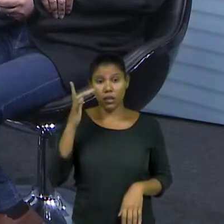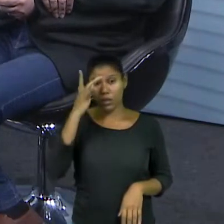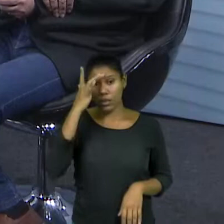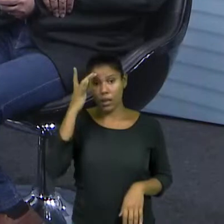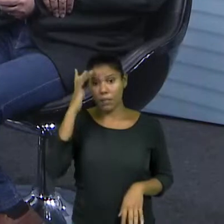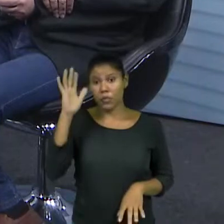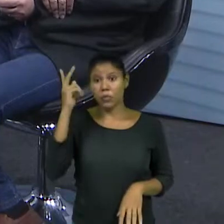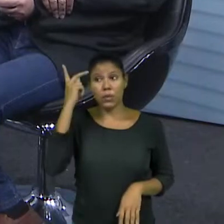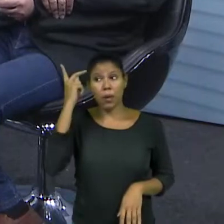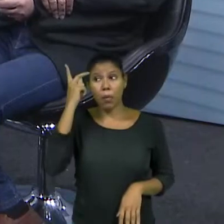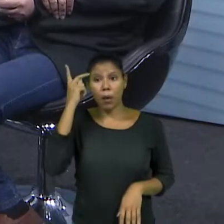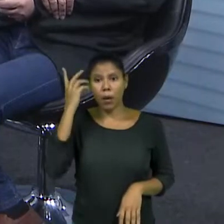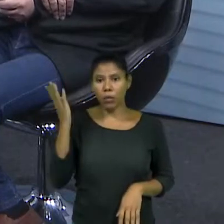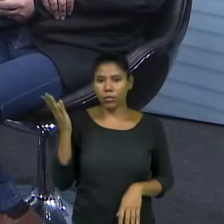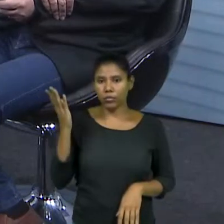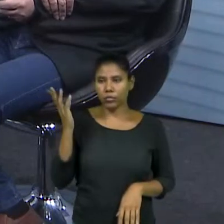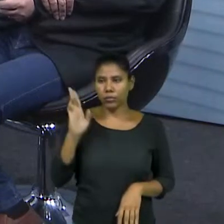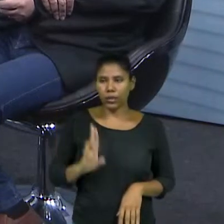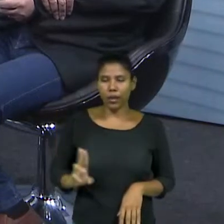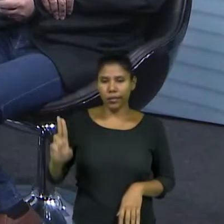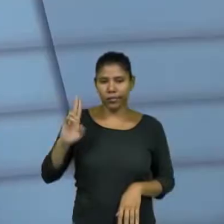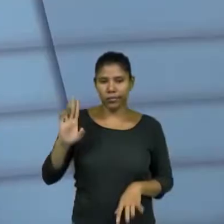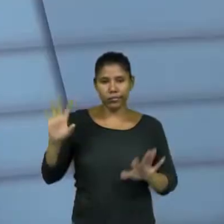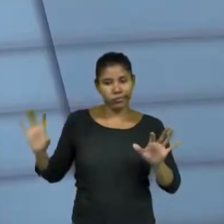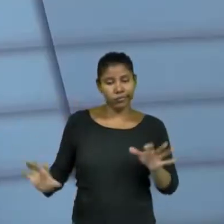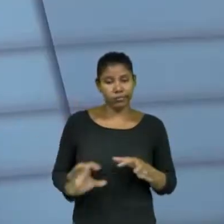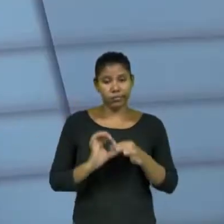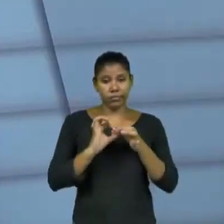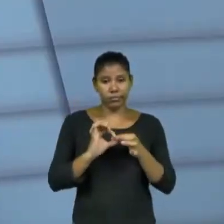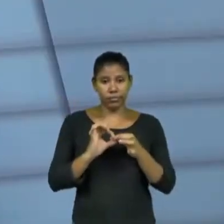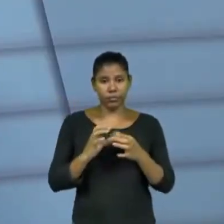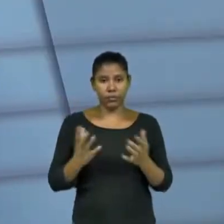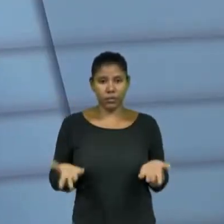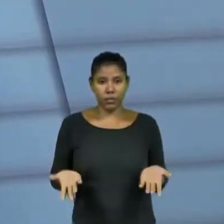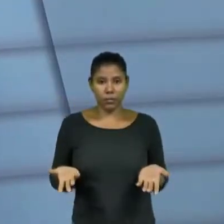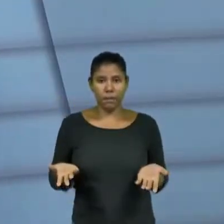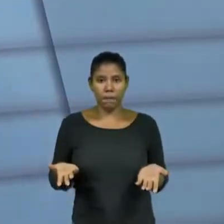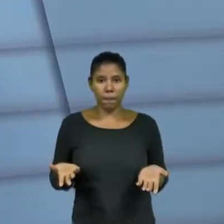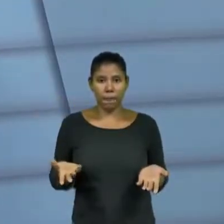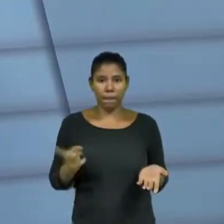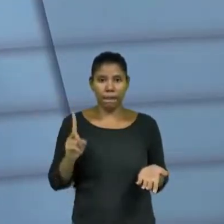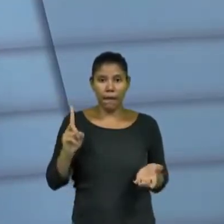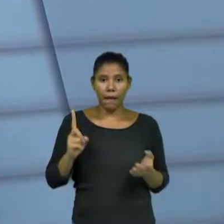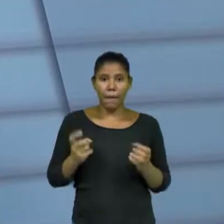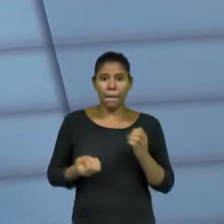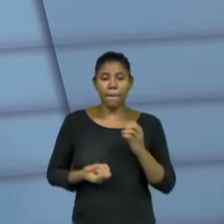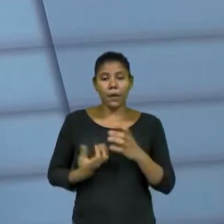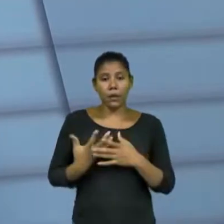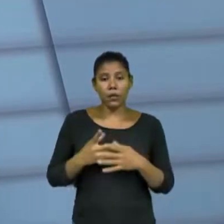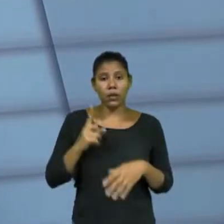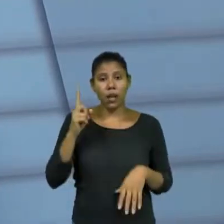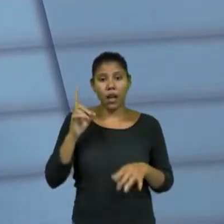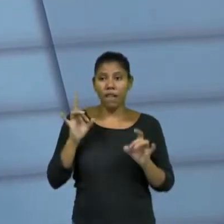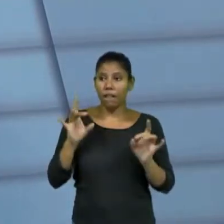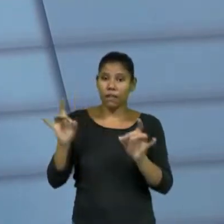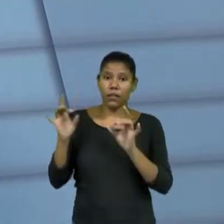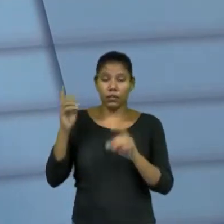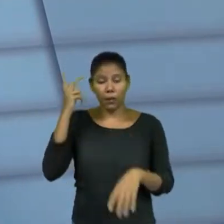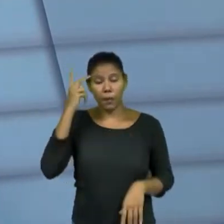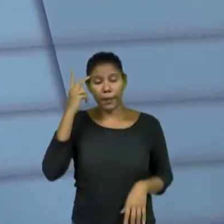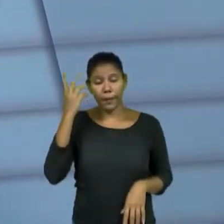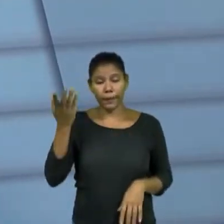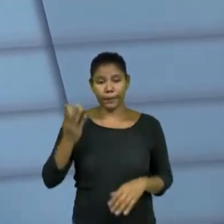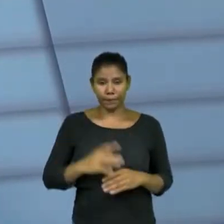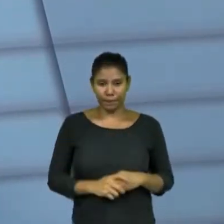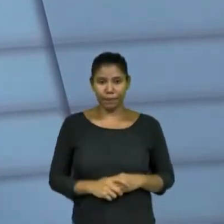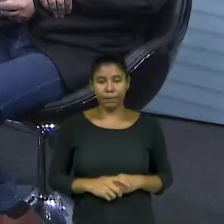Paulo. Olha aí. É todo interligado. Todo interligado. Aí você produz lá e vende lá em São Paulo, com a empresa de lá.